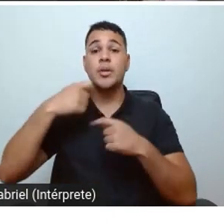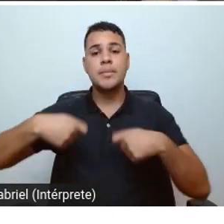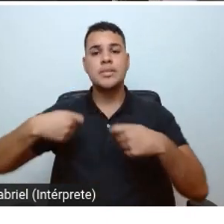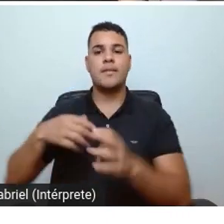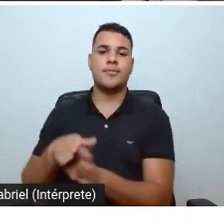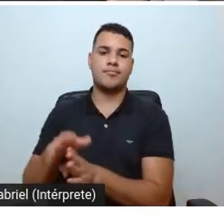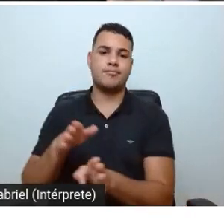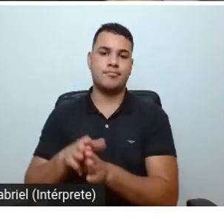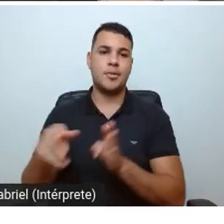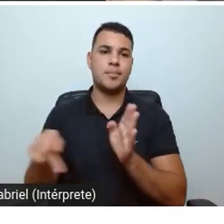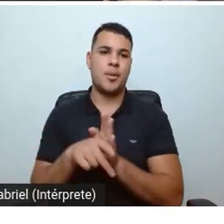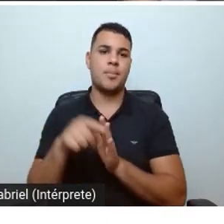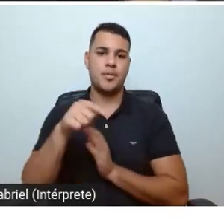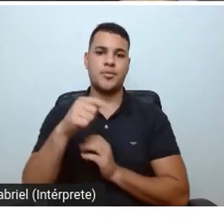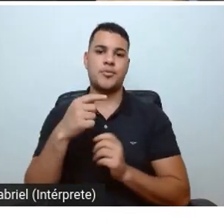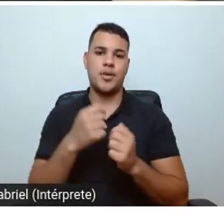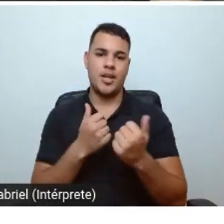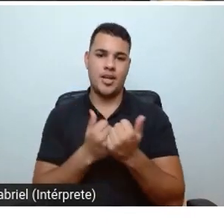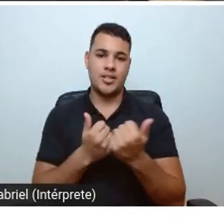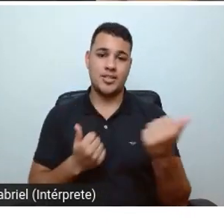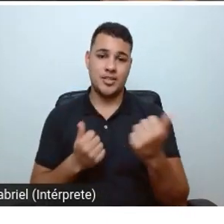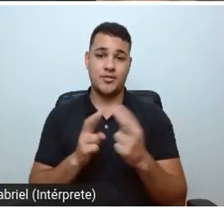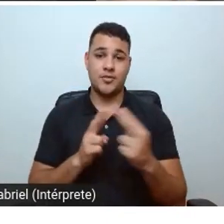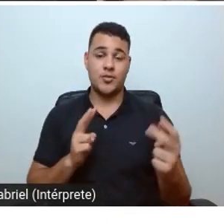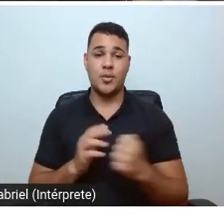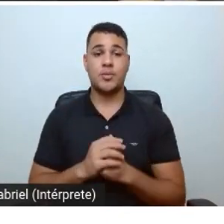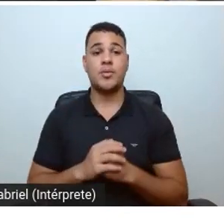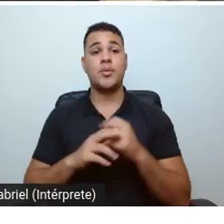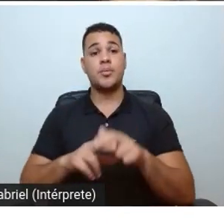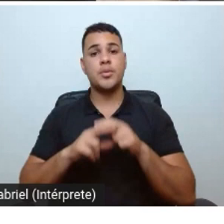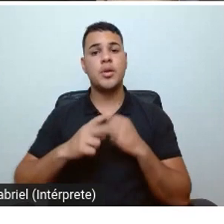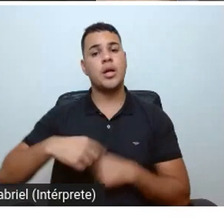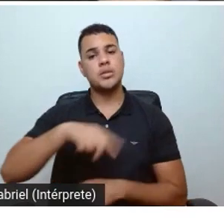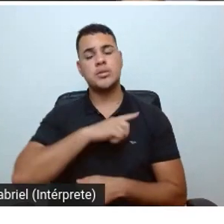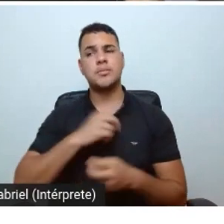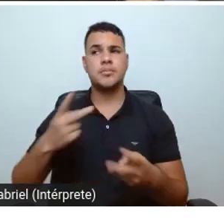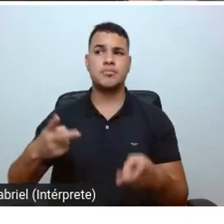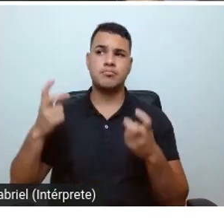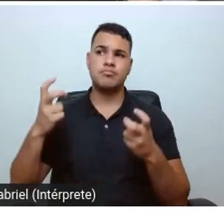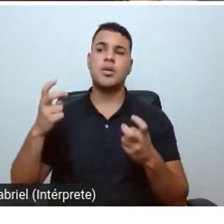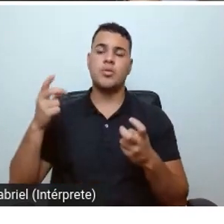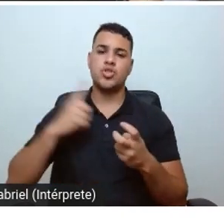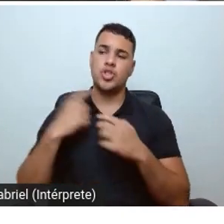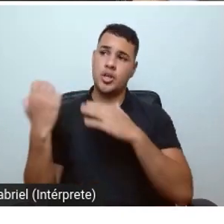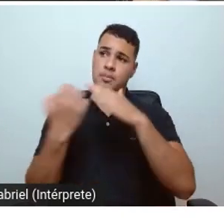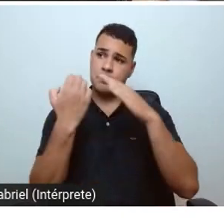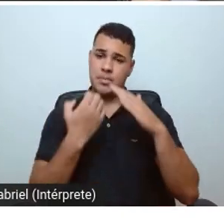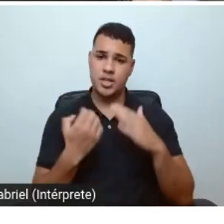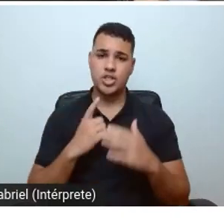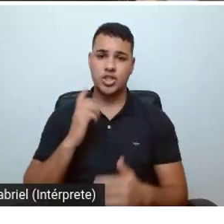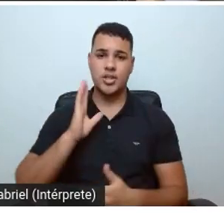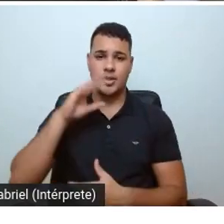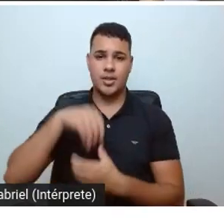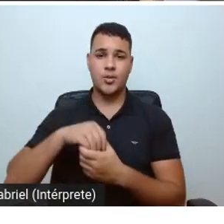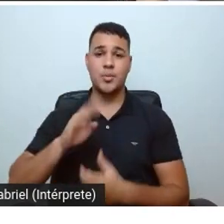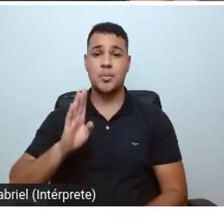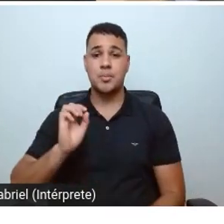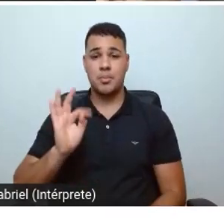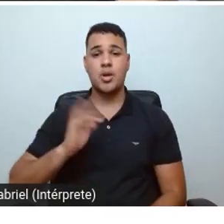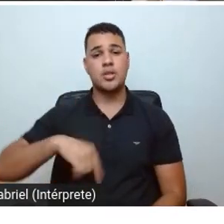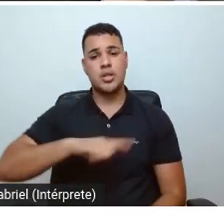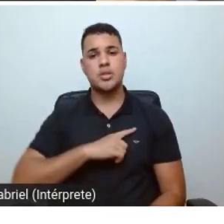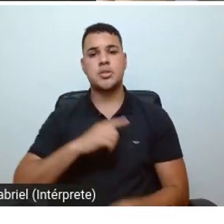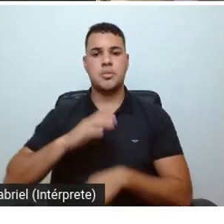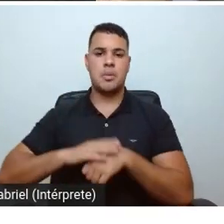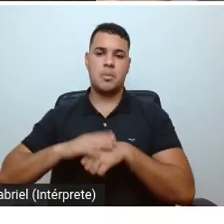virtual. Então, para alguns contratantes, a gente viu a necessidade de fazer a alteração da jornada, porque a frase